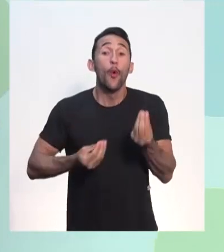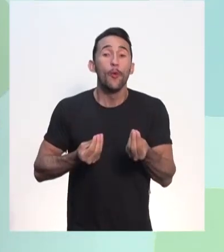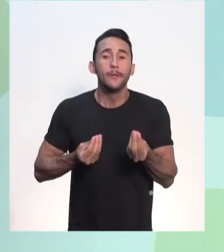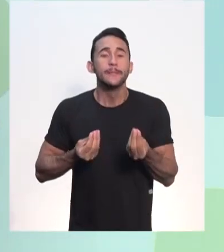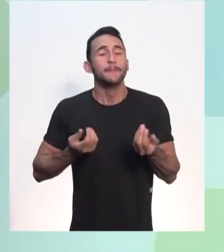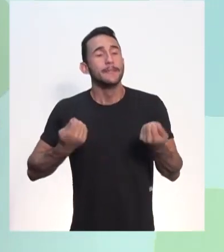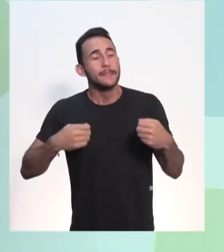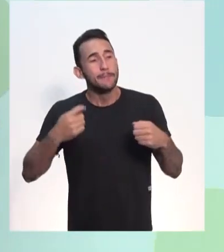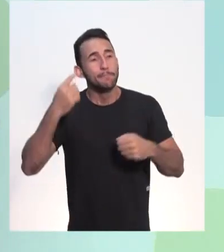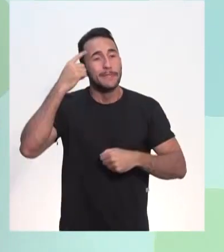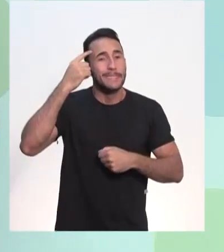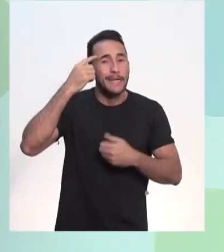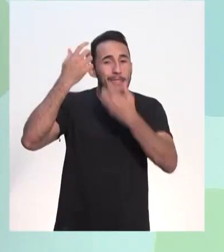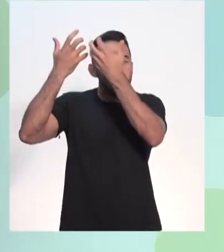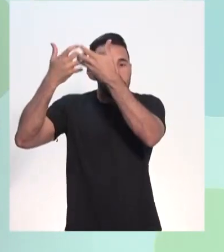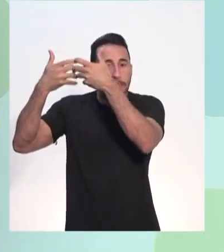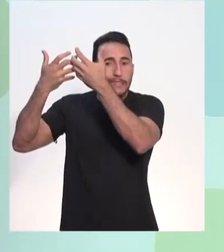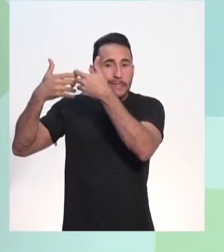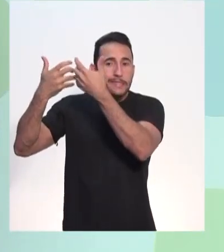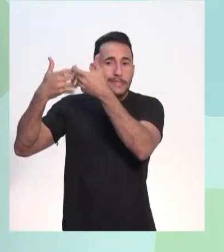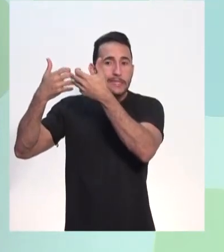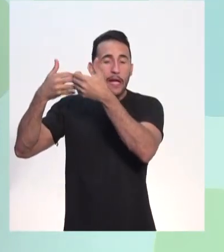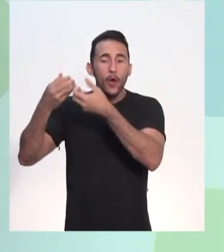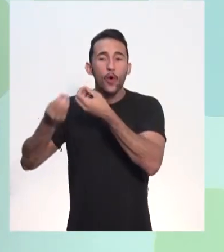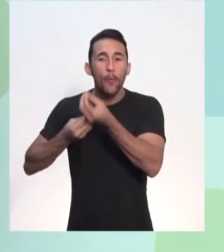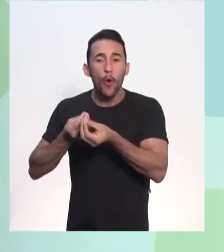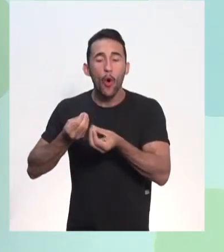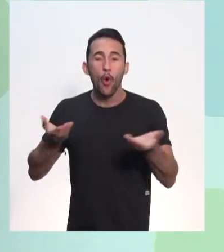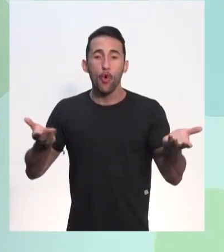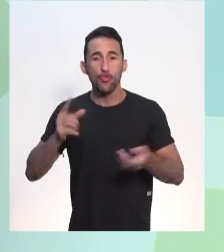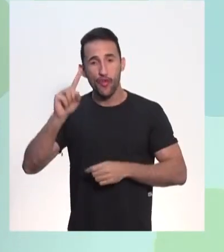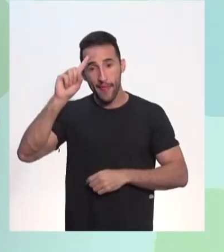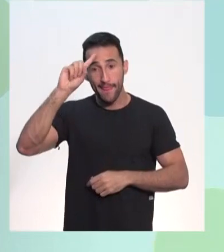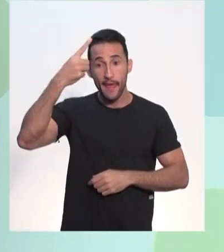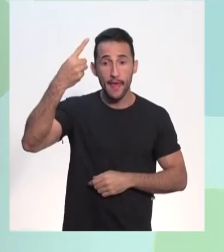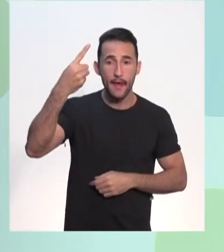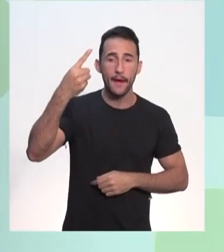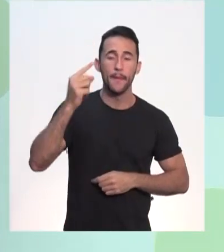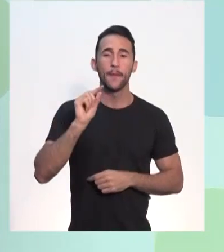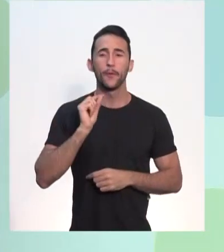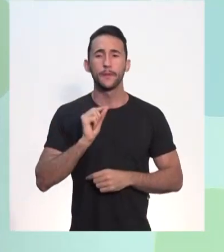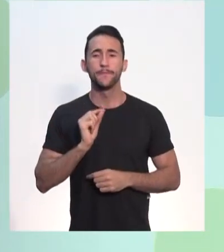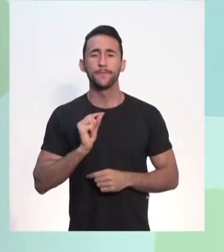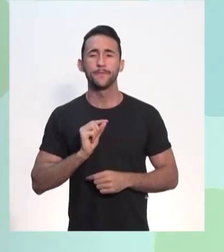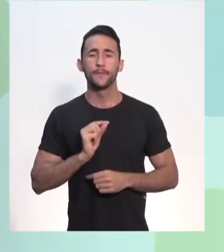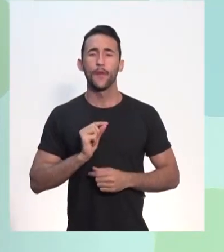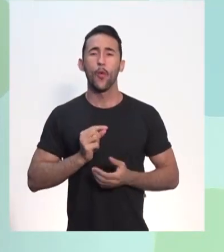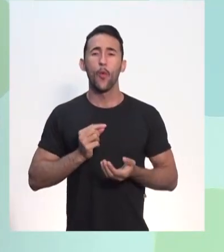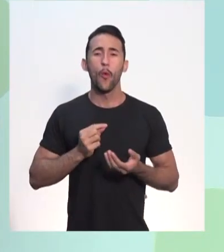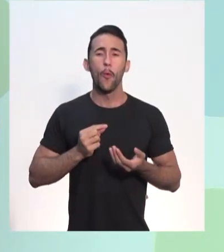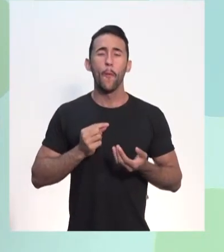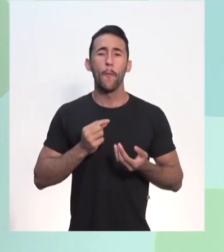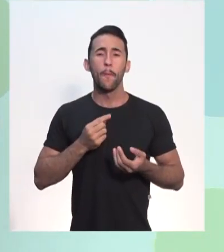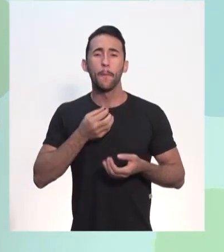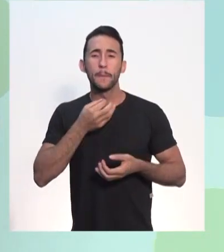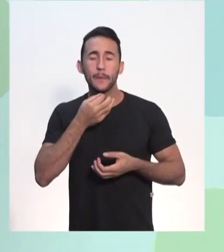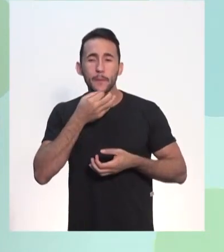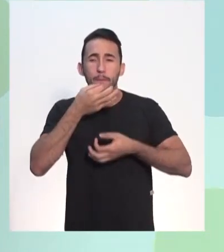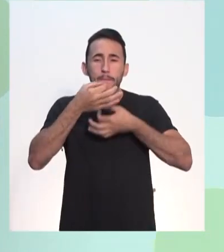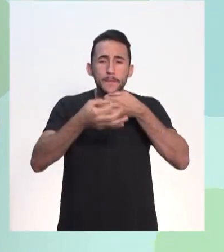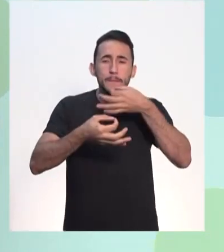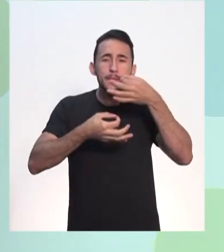trabalho à distância. Então, a ideia aqui hoje é justamente estar comentando um pouco com vocês